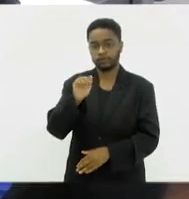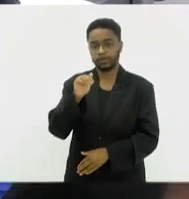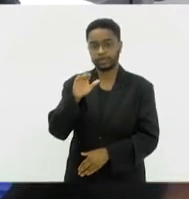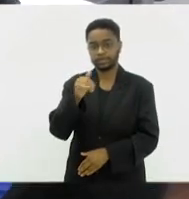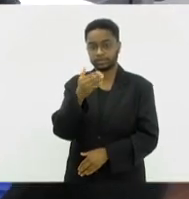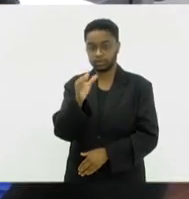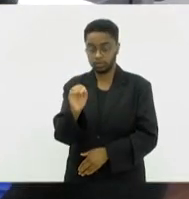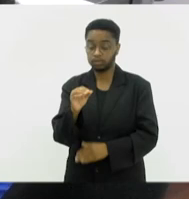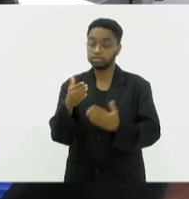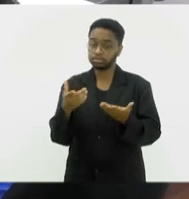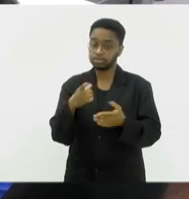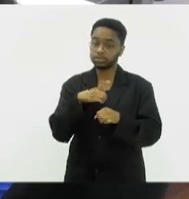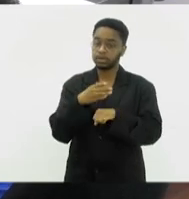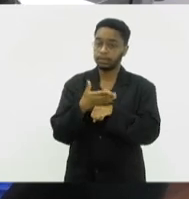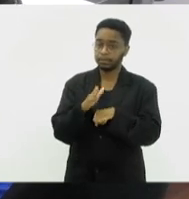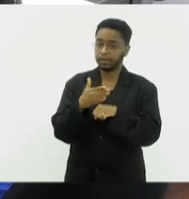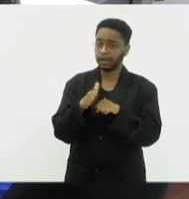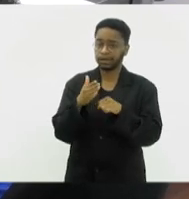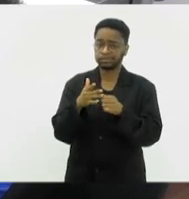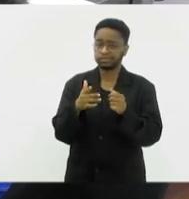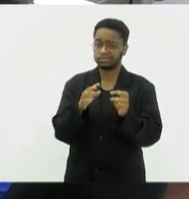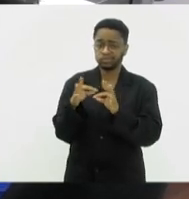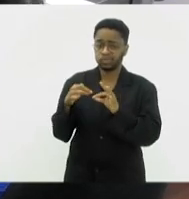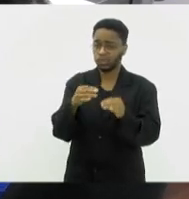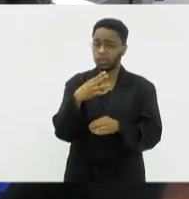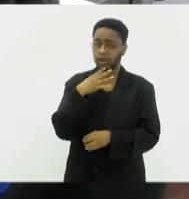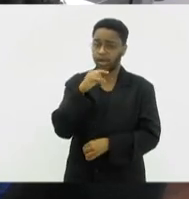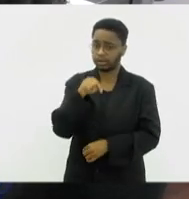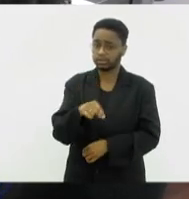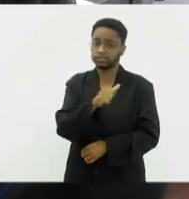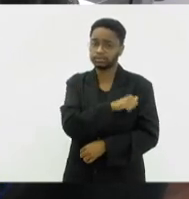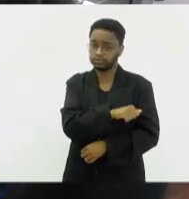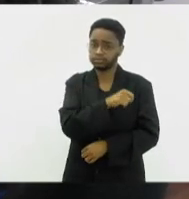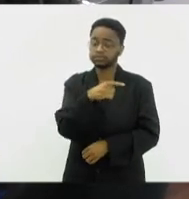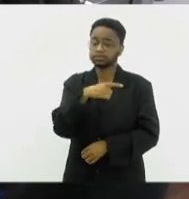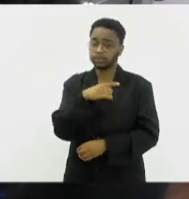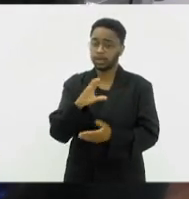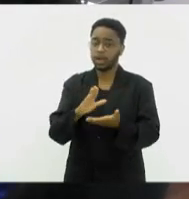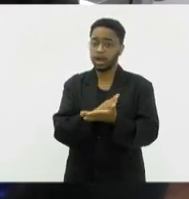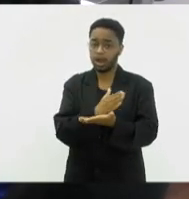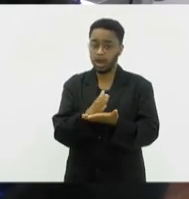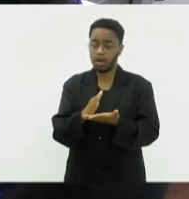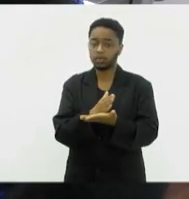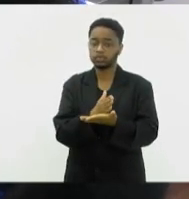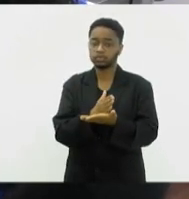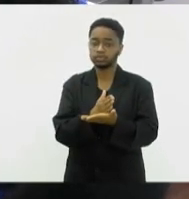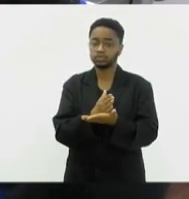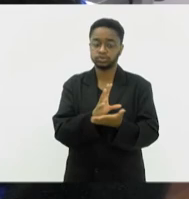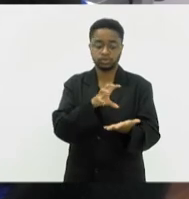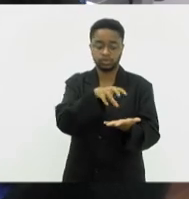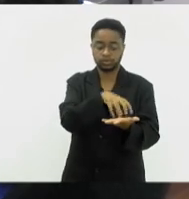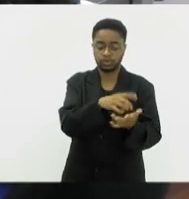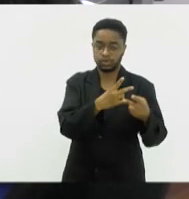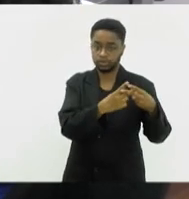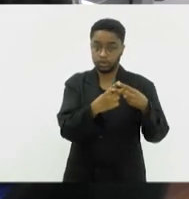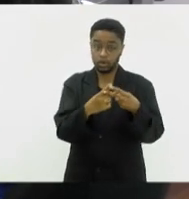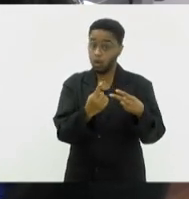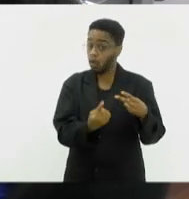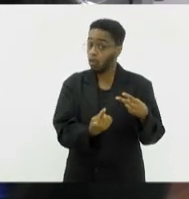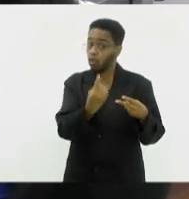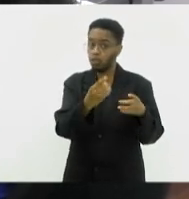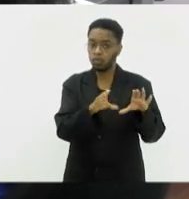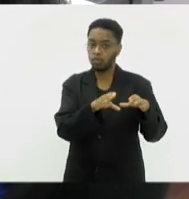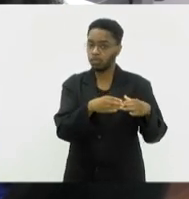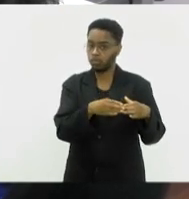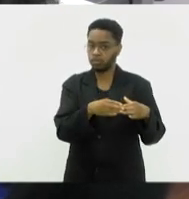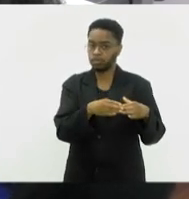prática notória e pública no Rio de Janeiro de unidades prisionais destinadas a uma facção. Olha, aquilo ali fica o